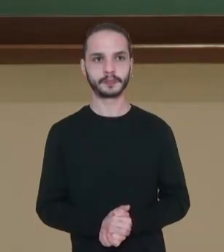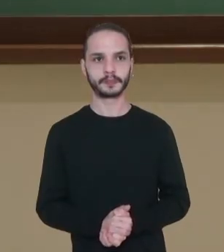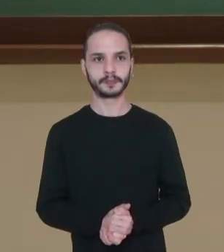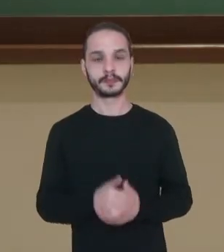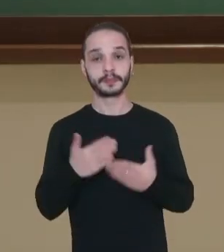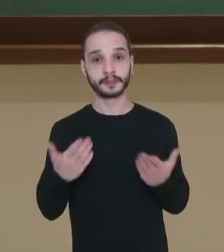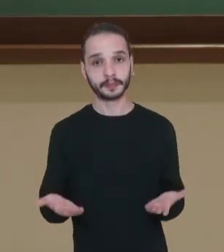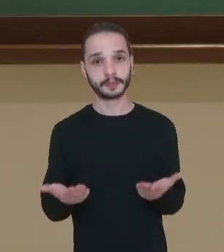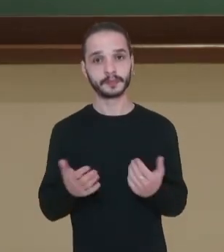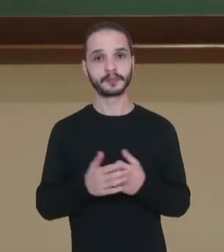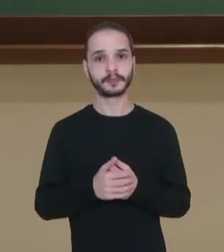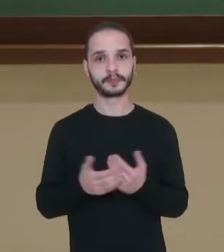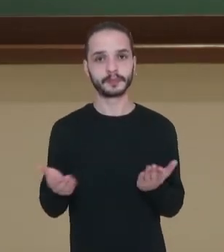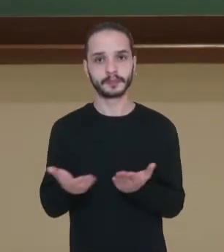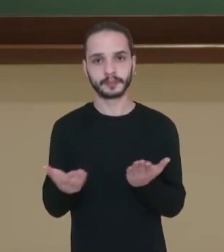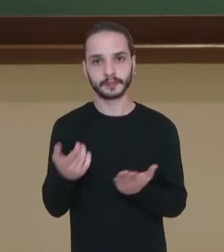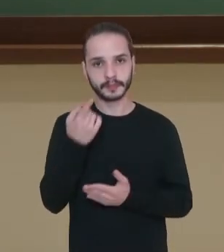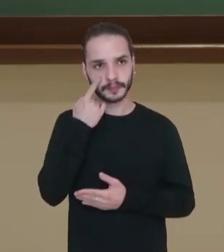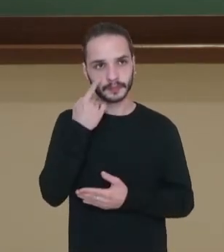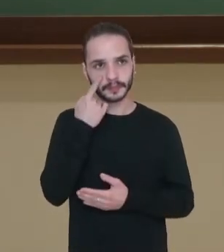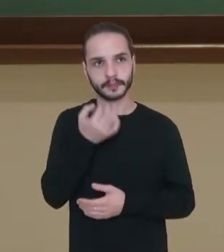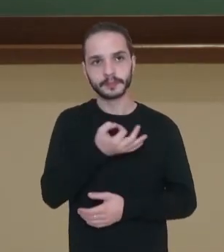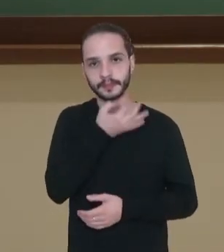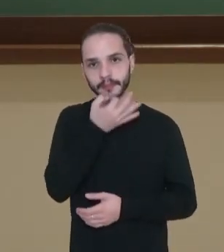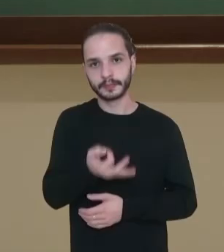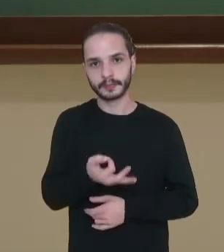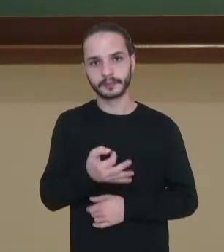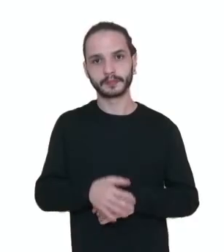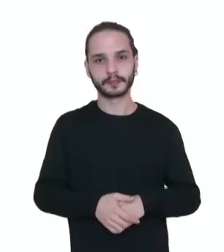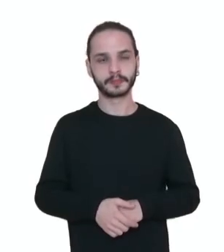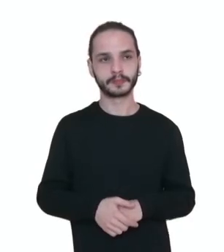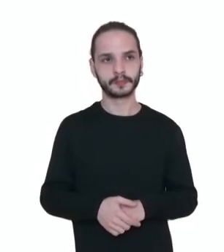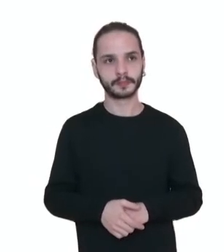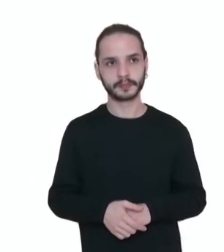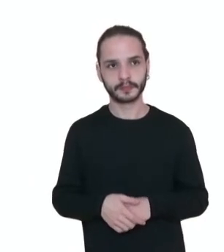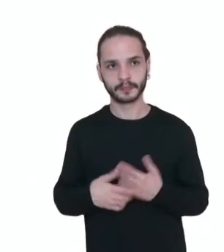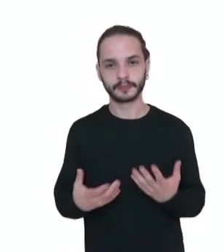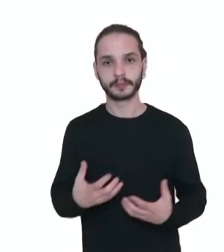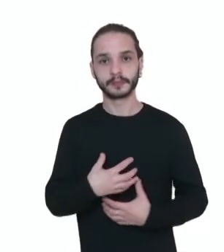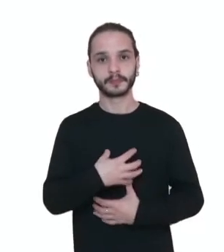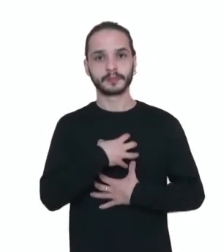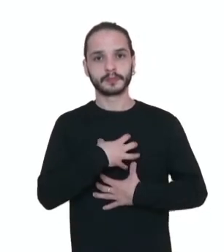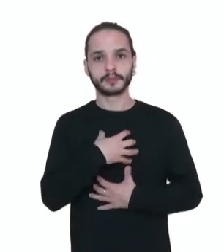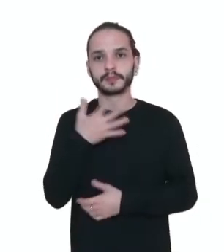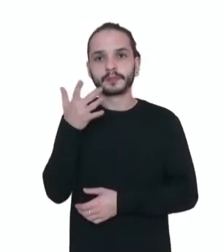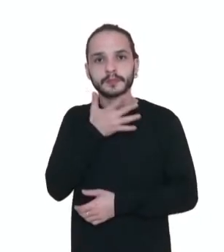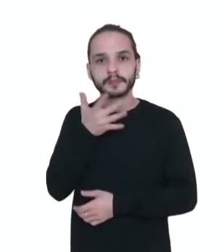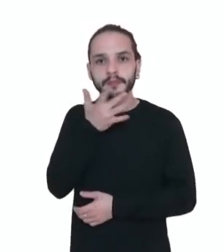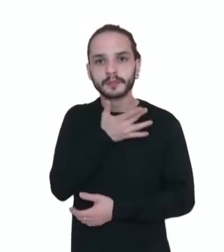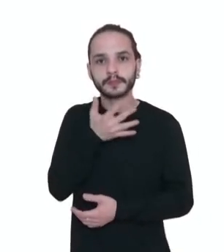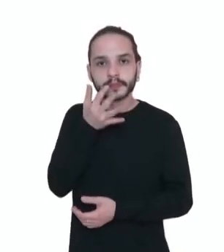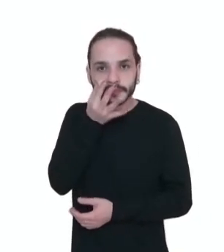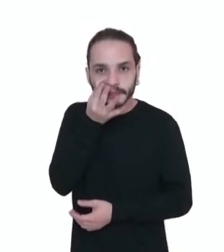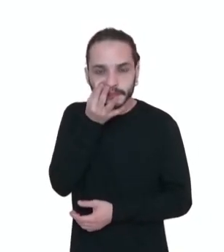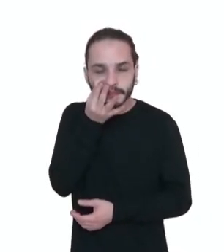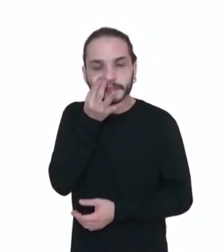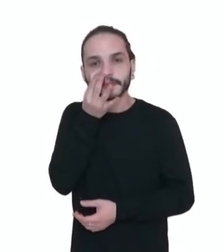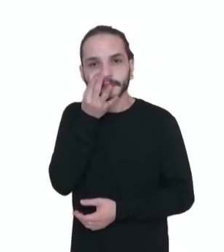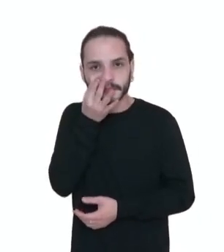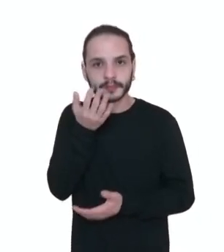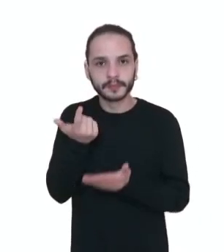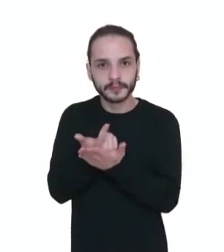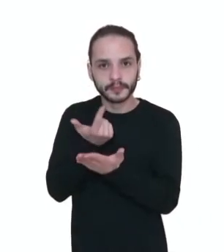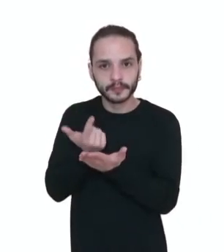Então, galera, vamos verificar a nossa sugestão. Olha aqui, então, com relação à sensação agradável de algo físico, pensando ali no